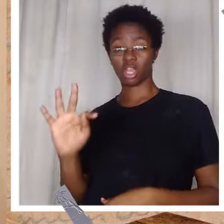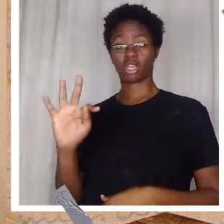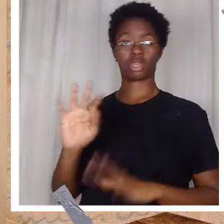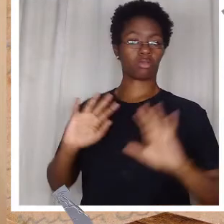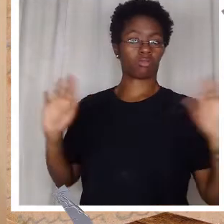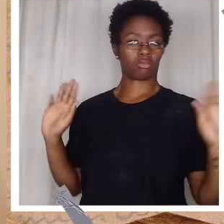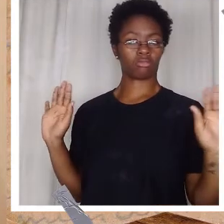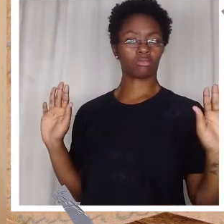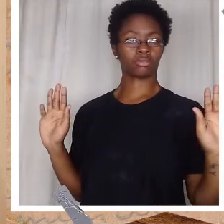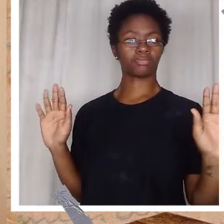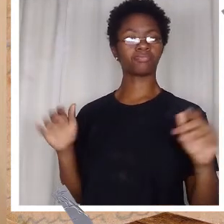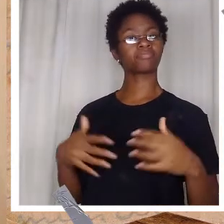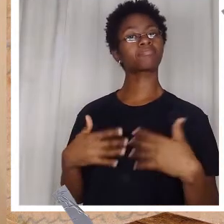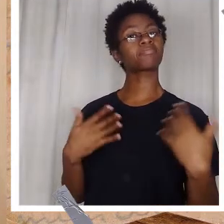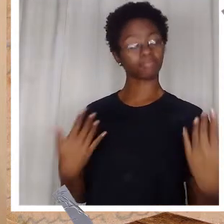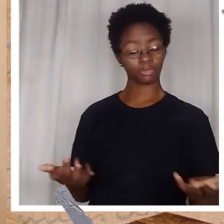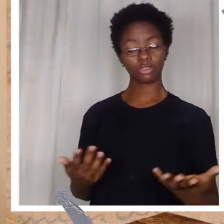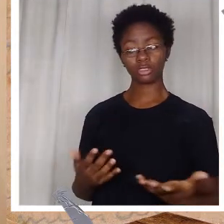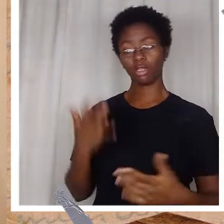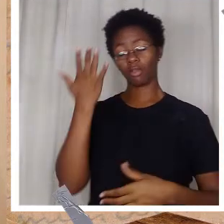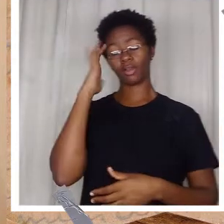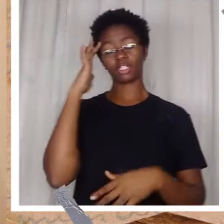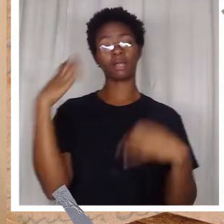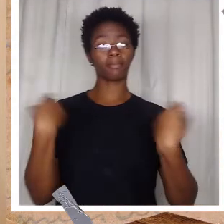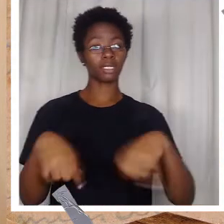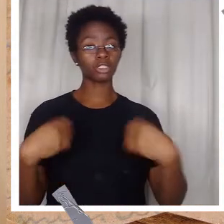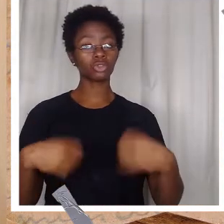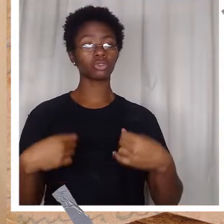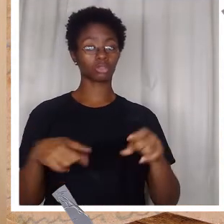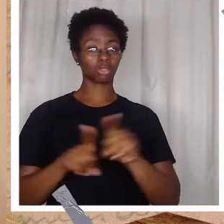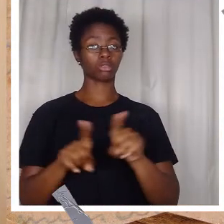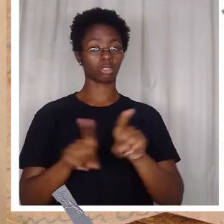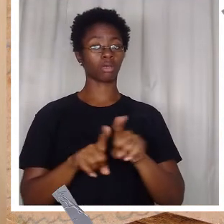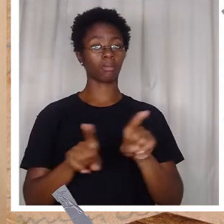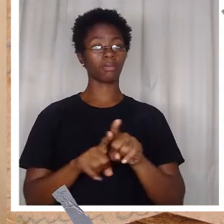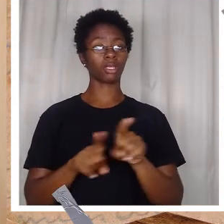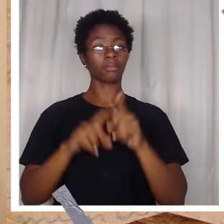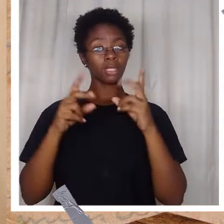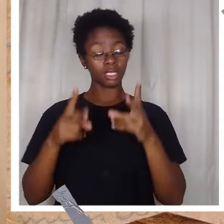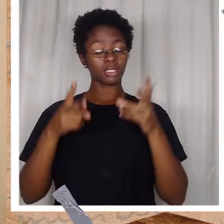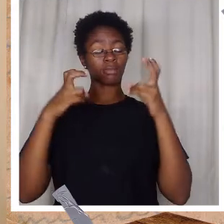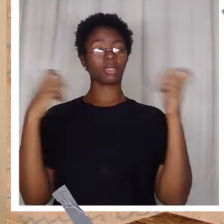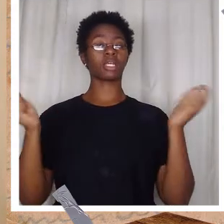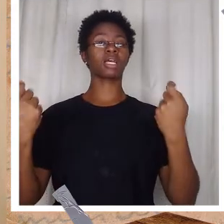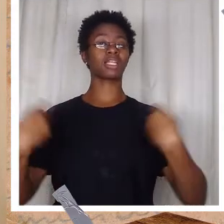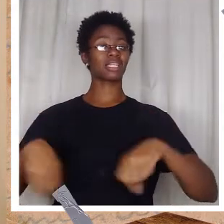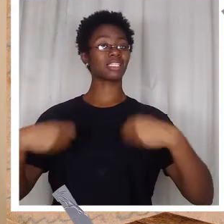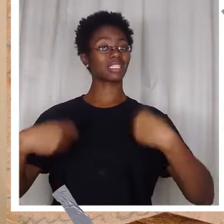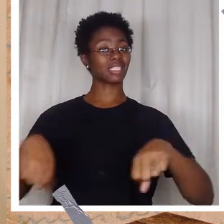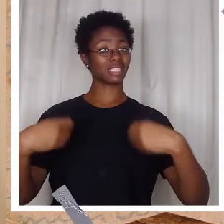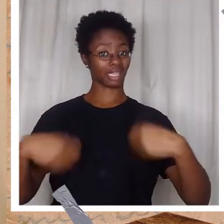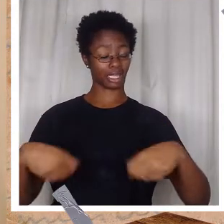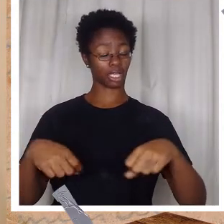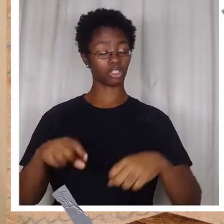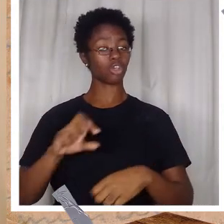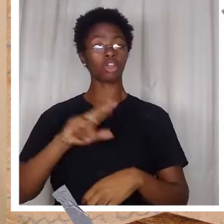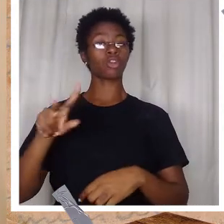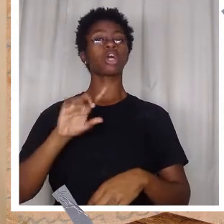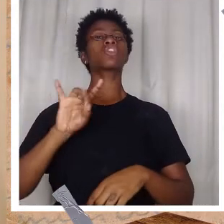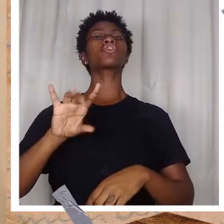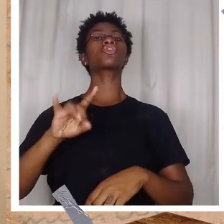Eu acho que as pessoas têm que ver a necessidade que elas têm, não só material, não só